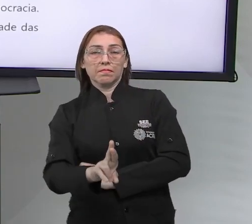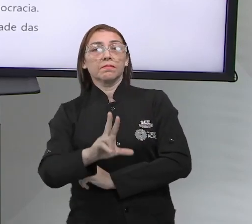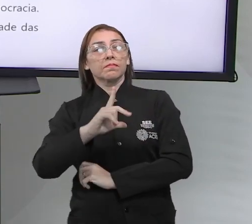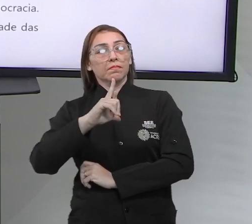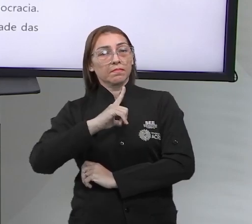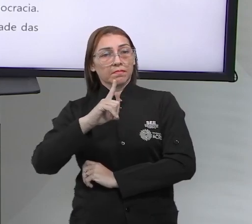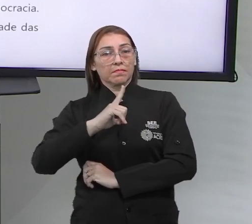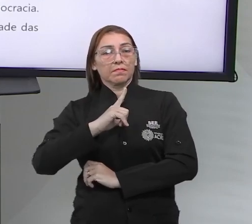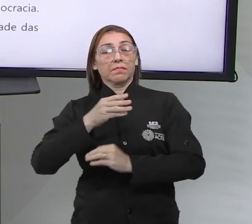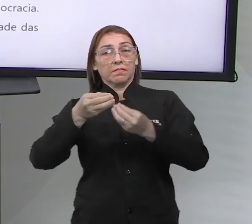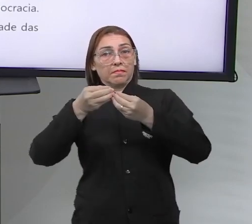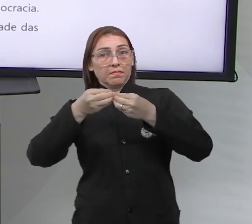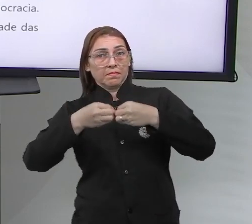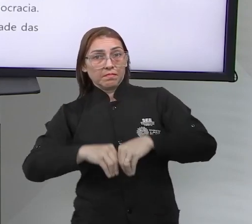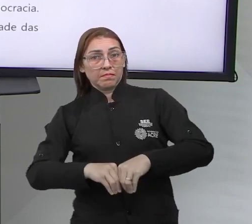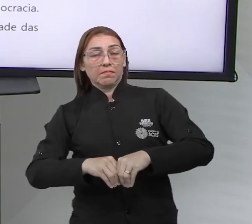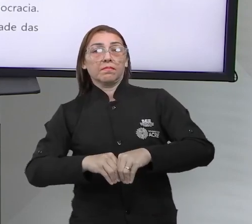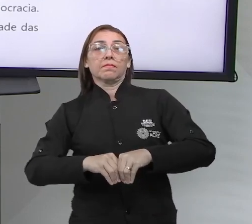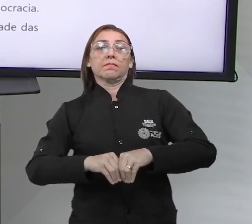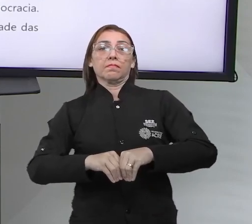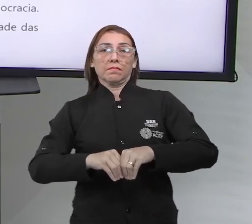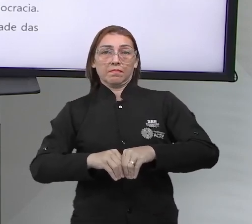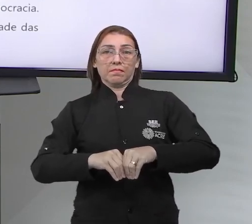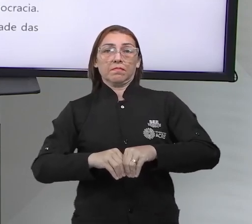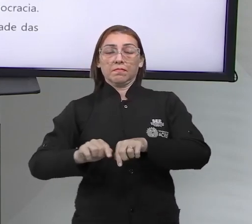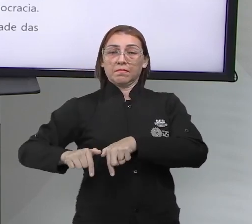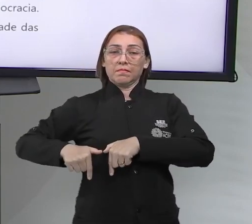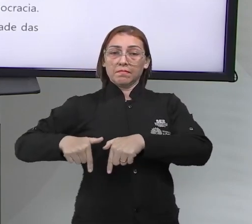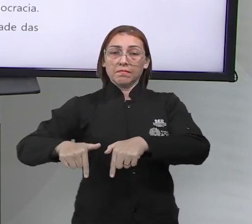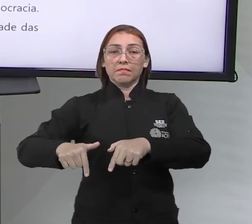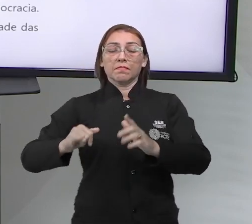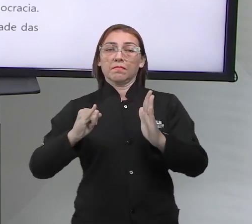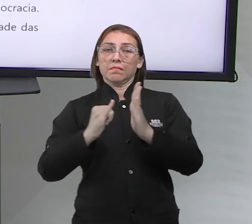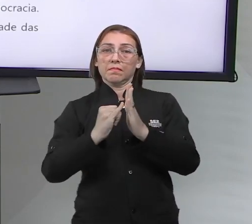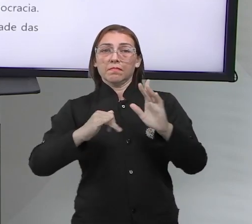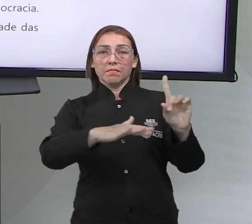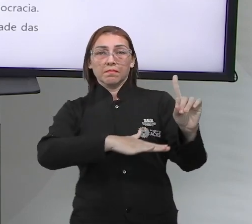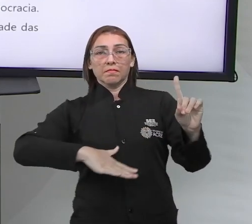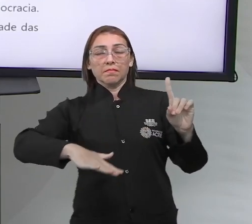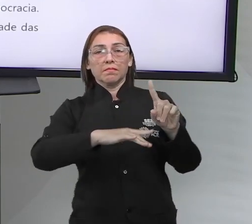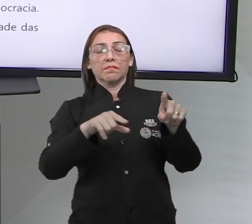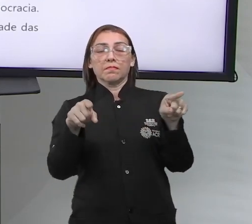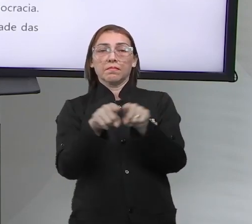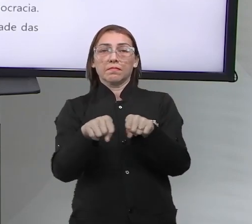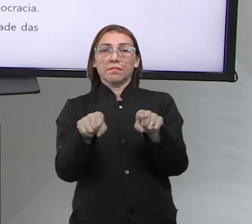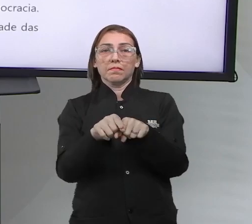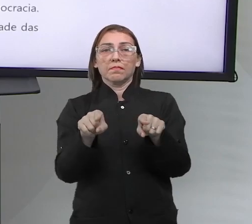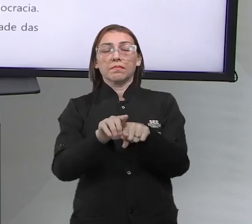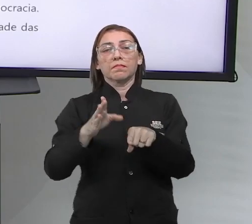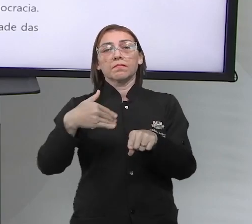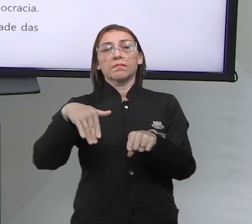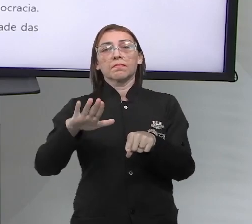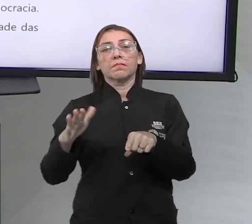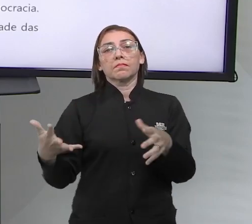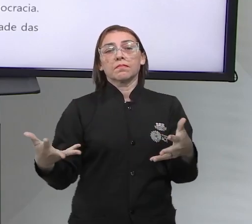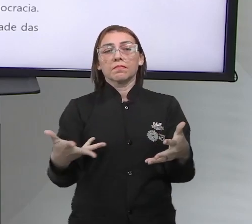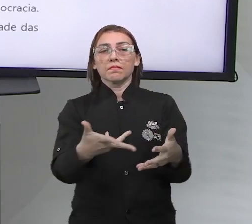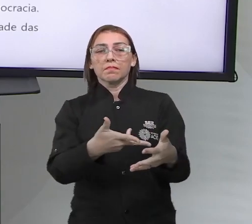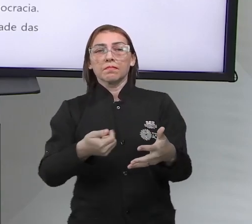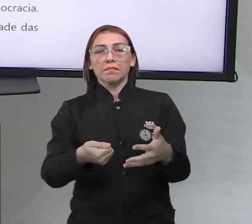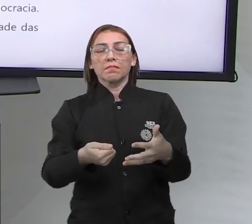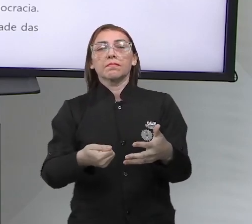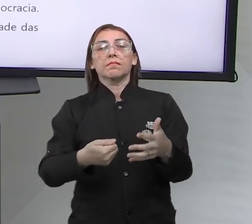acaba comprometendo o funcionamento das instituições sociais e uma aplicação muito mais eficiente